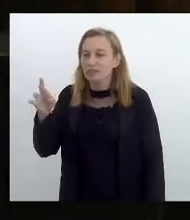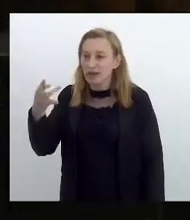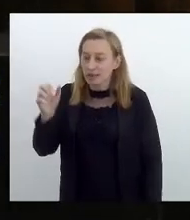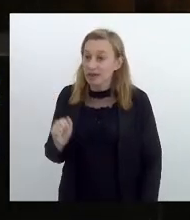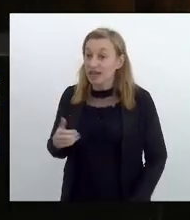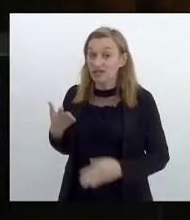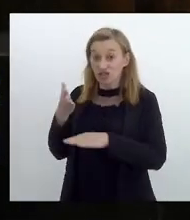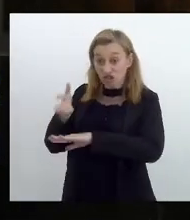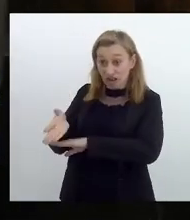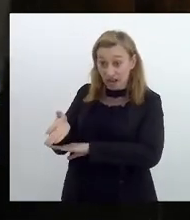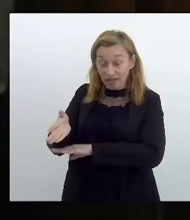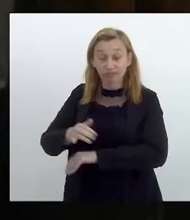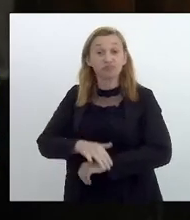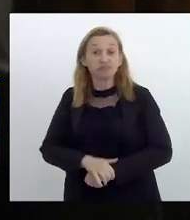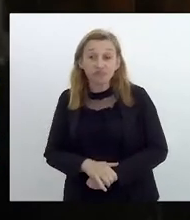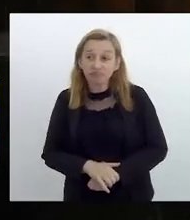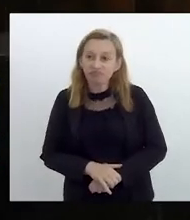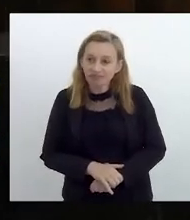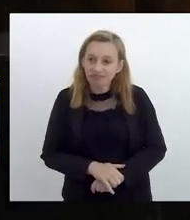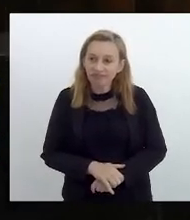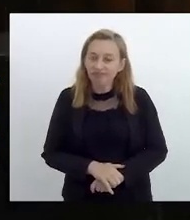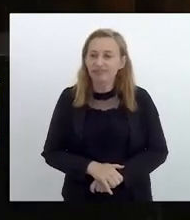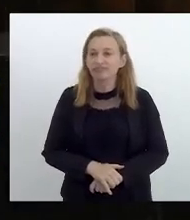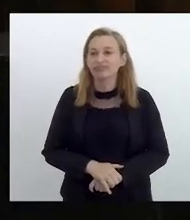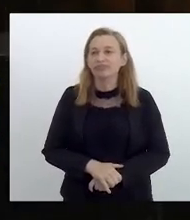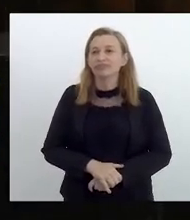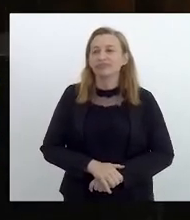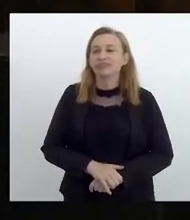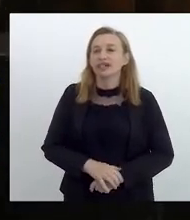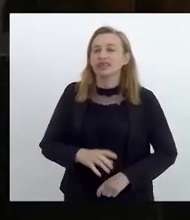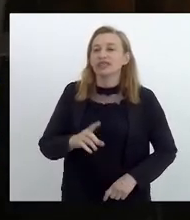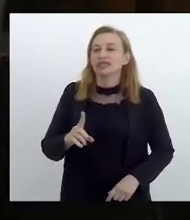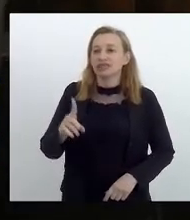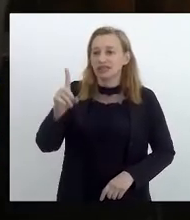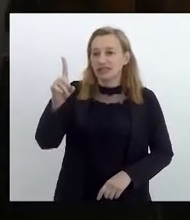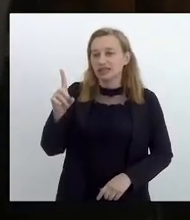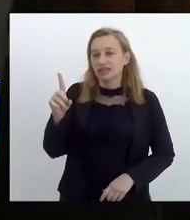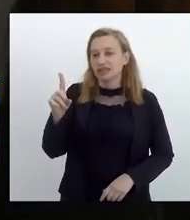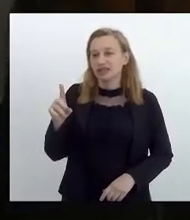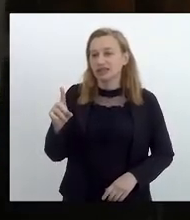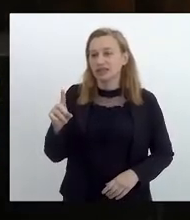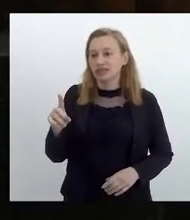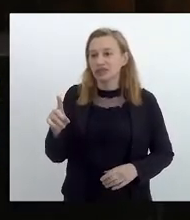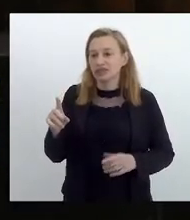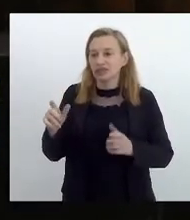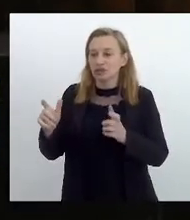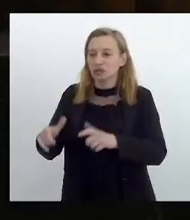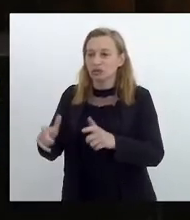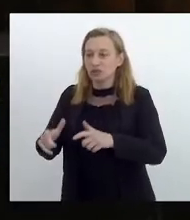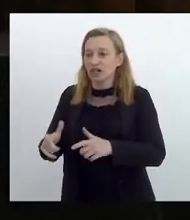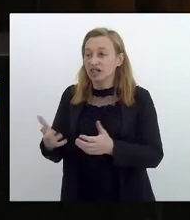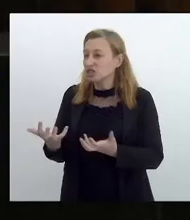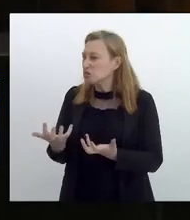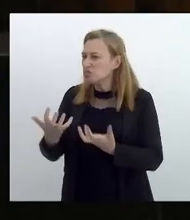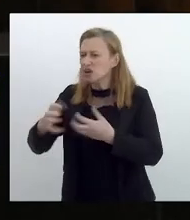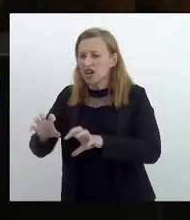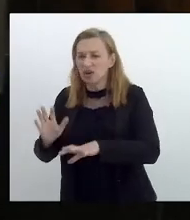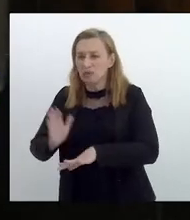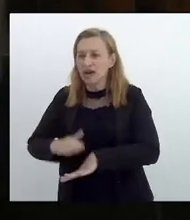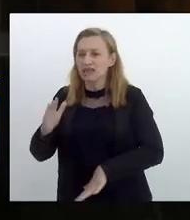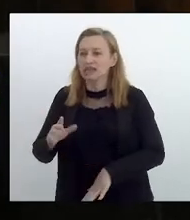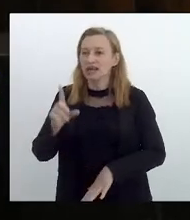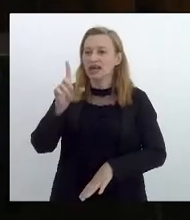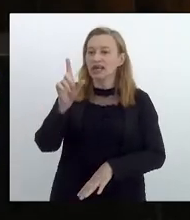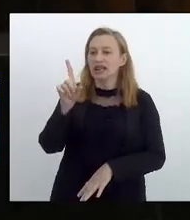chegar no departamento de pessoal e pedir para não quero mais você não quero gozar licença